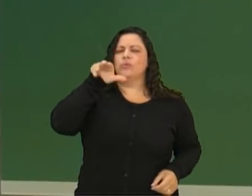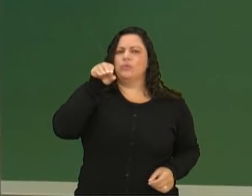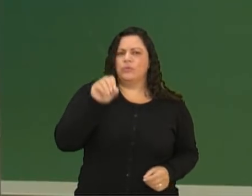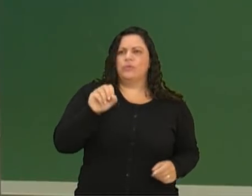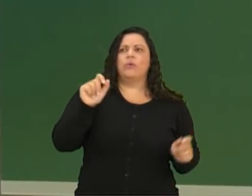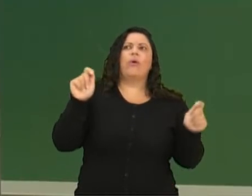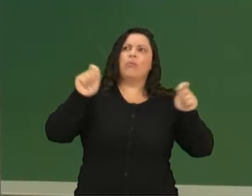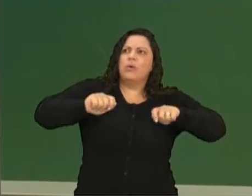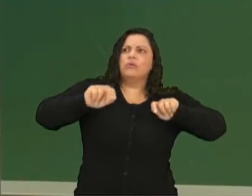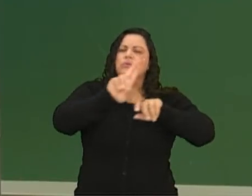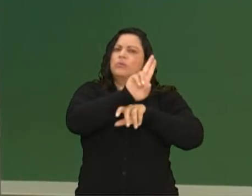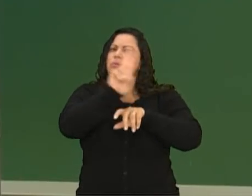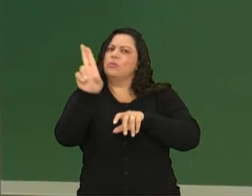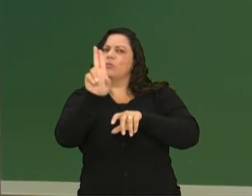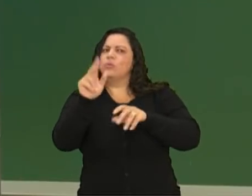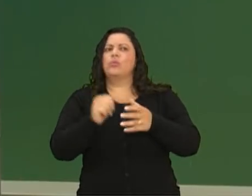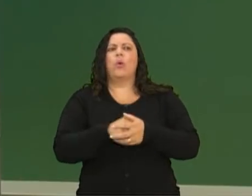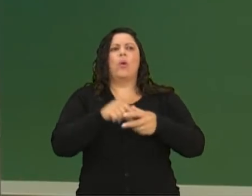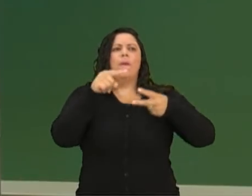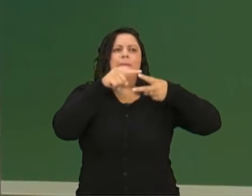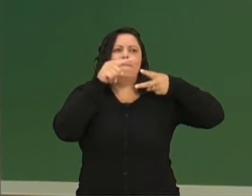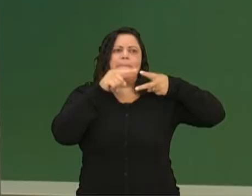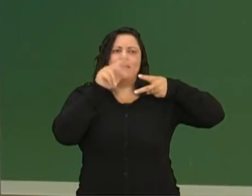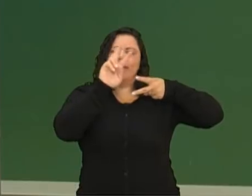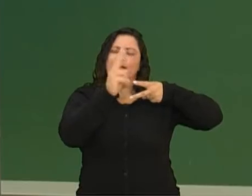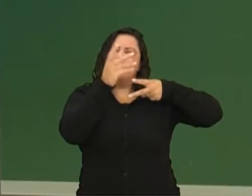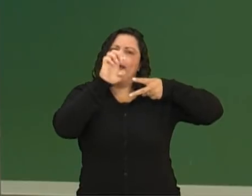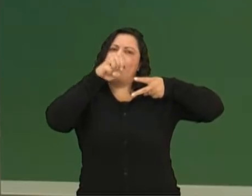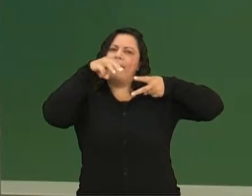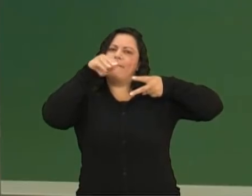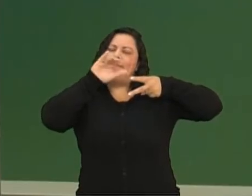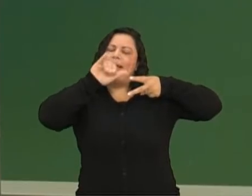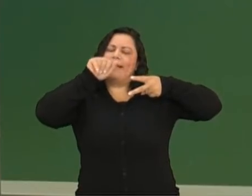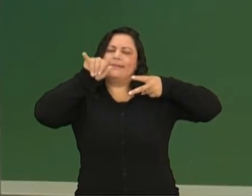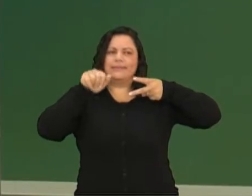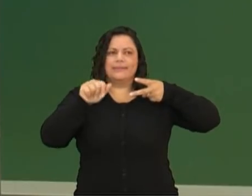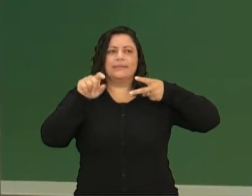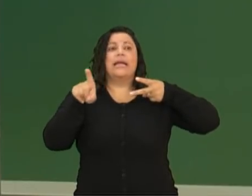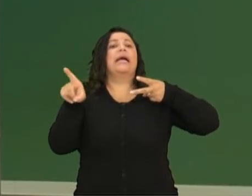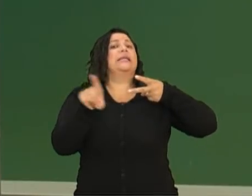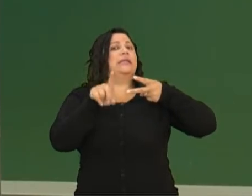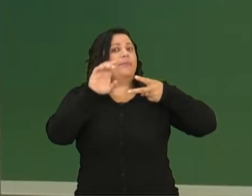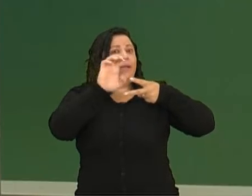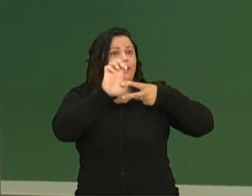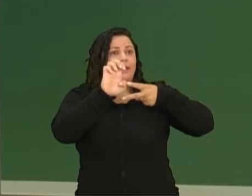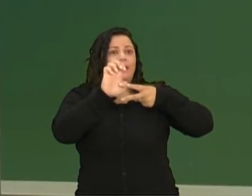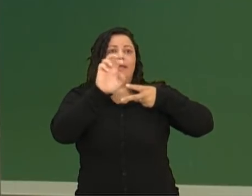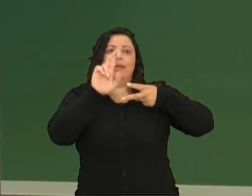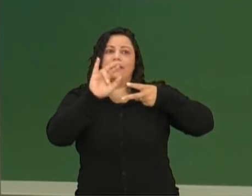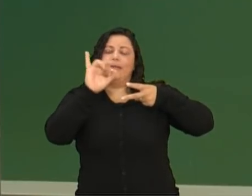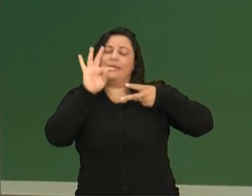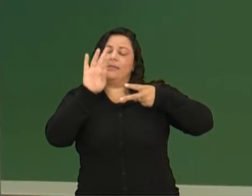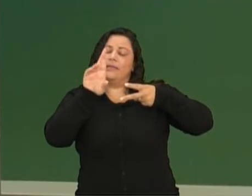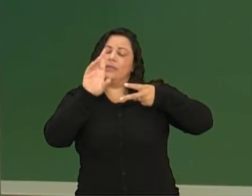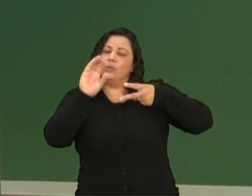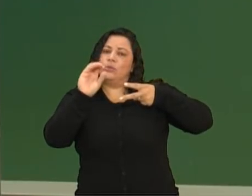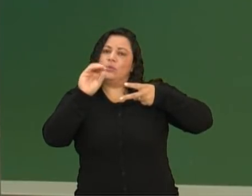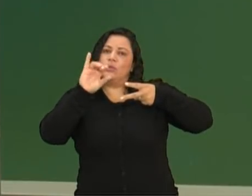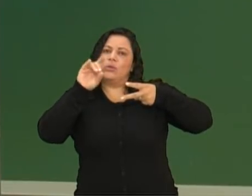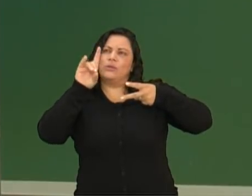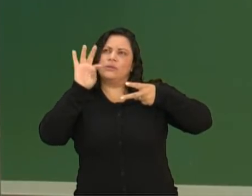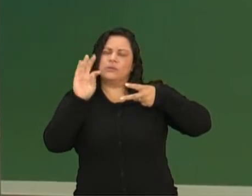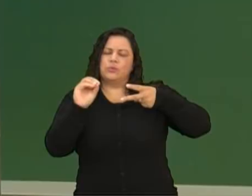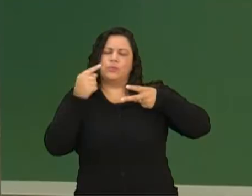hemácias ou ainda eritrócitos, tá? Eu estou te falando isso porque às vezes você vai olhar um exame de sangue e não acha